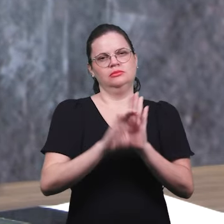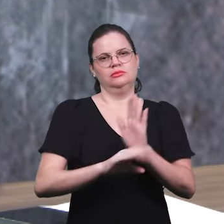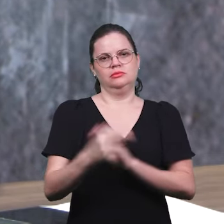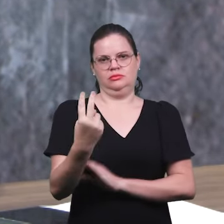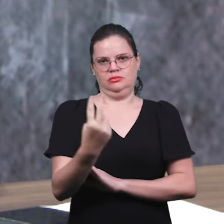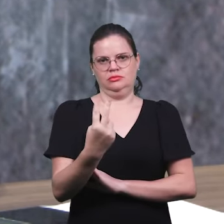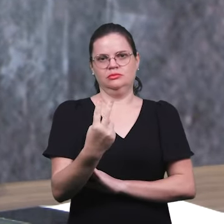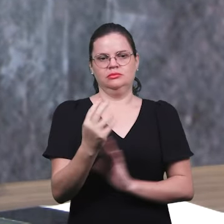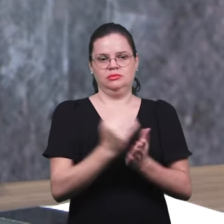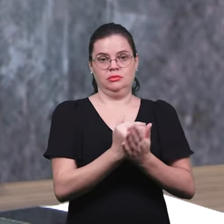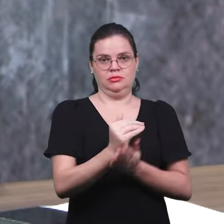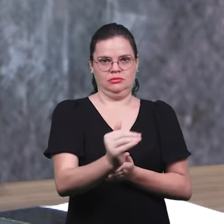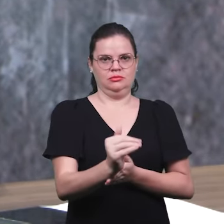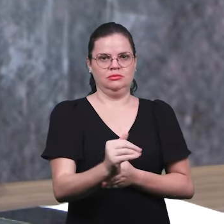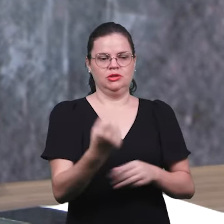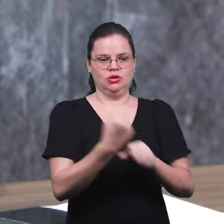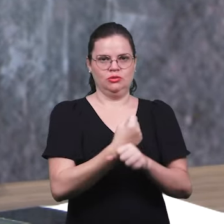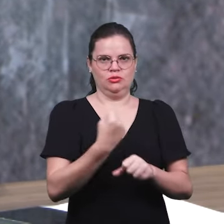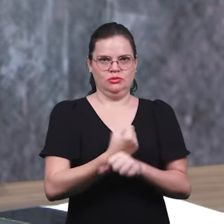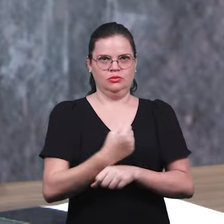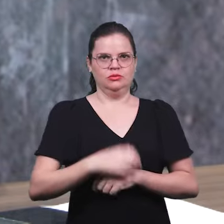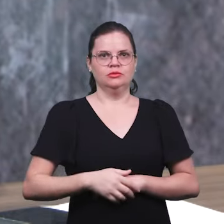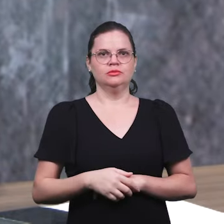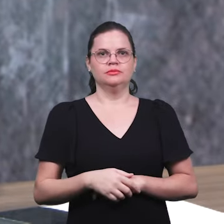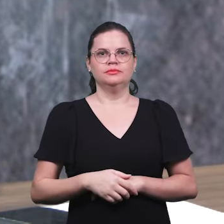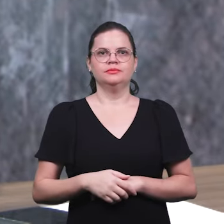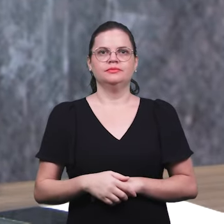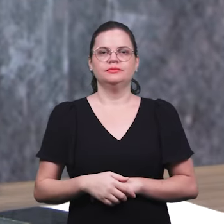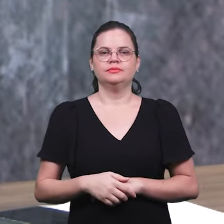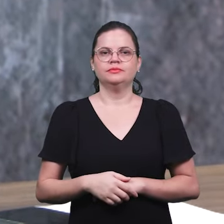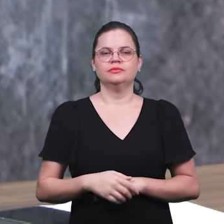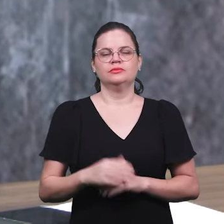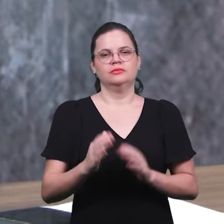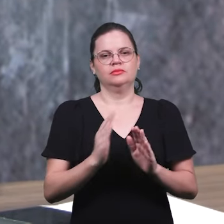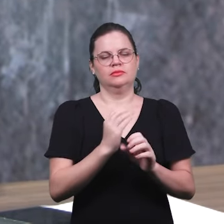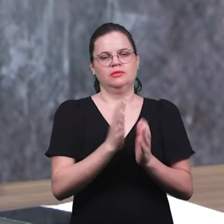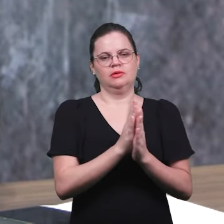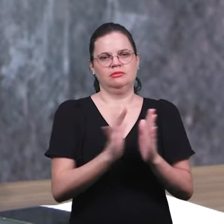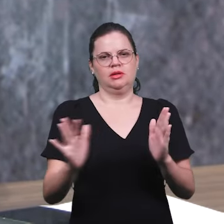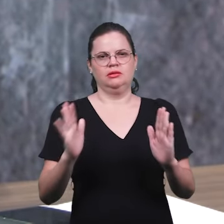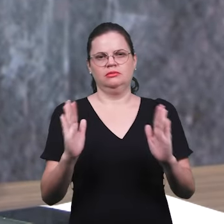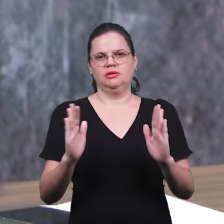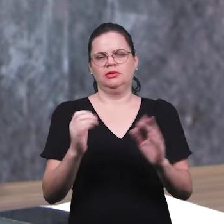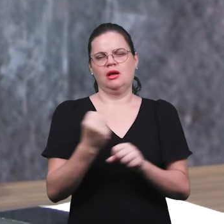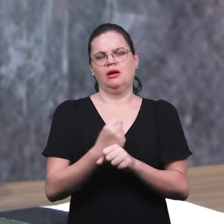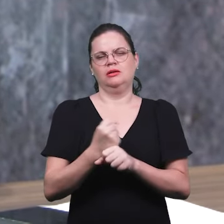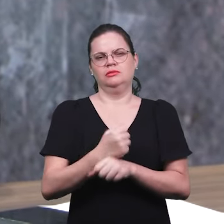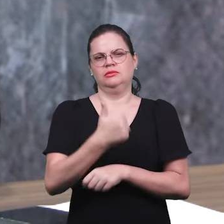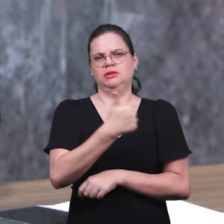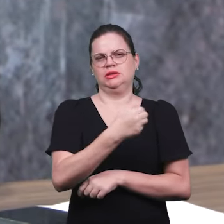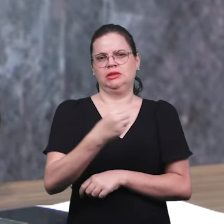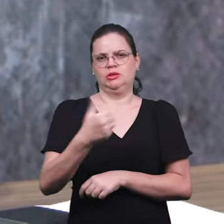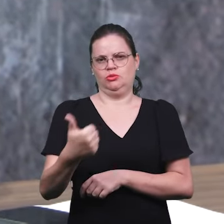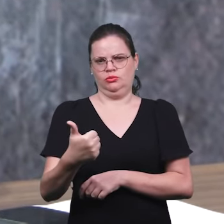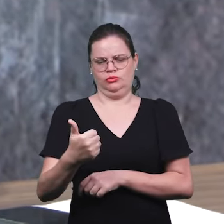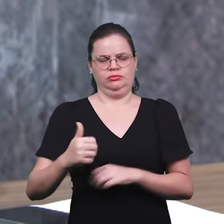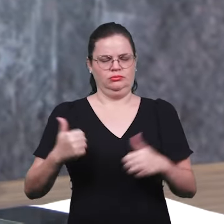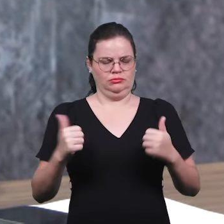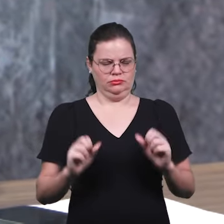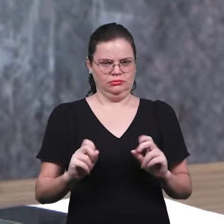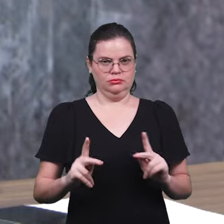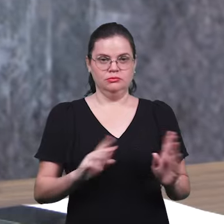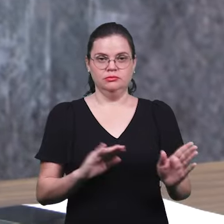cristã. Começa o século II em que ano? Ano de 101, 101 depois de Cristo. Então, ao longo